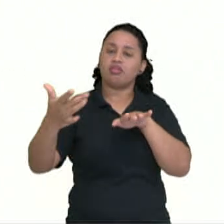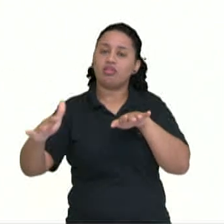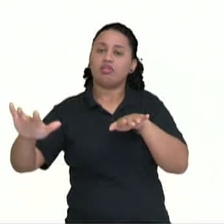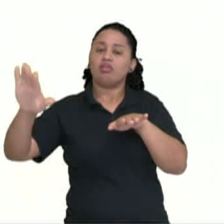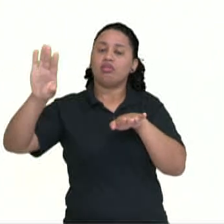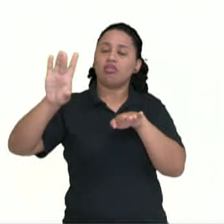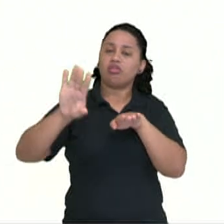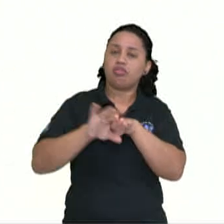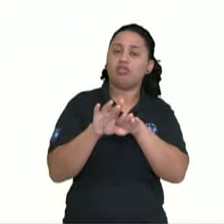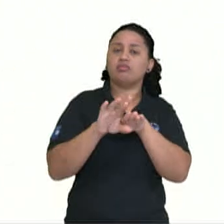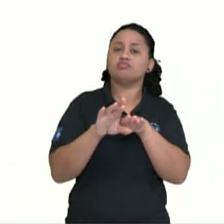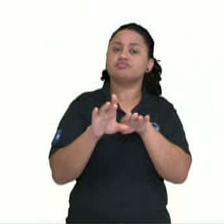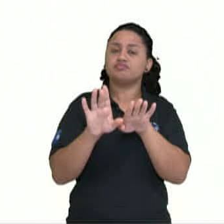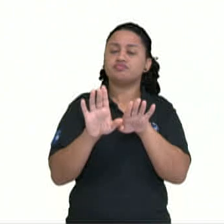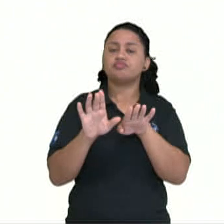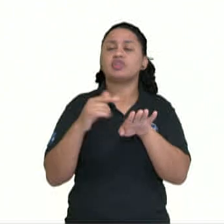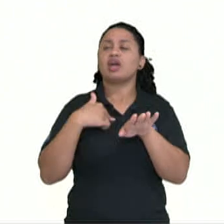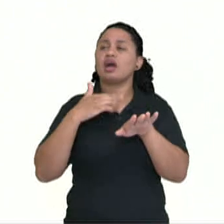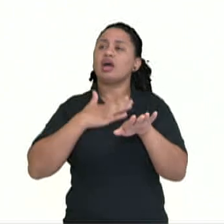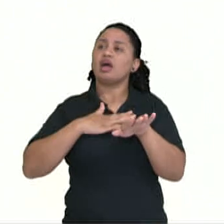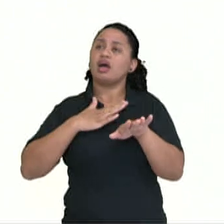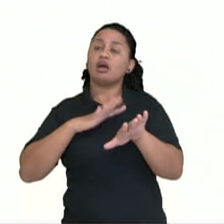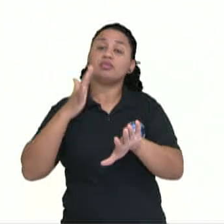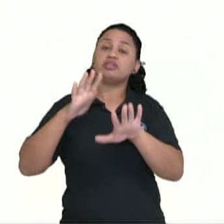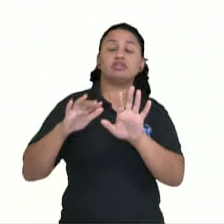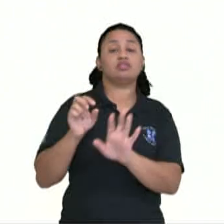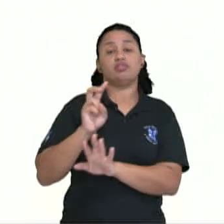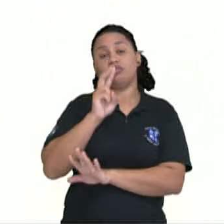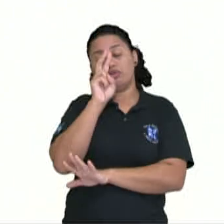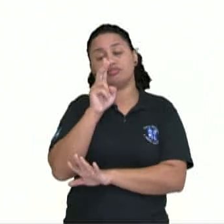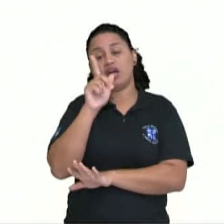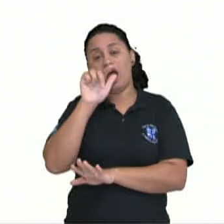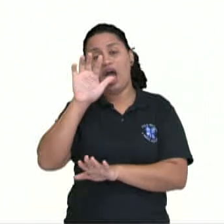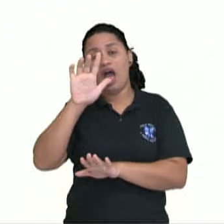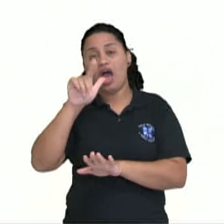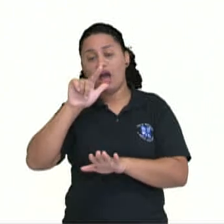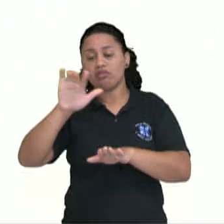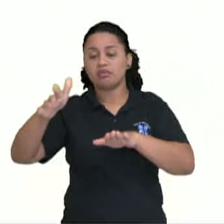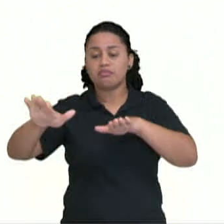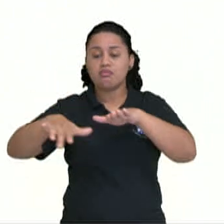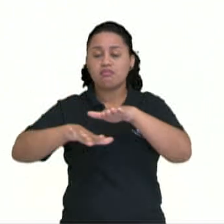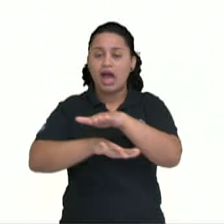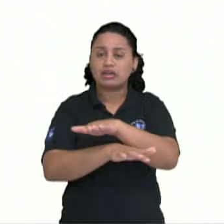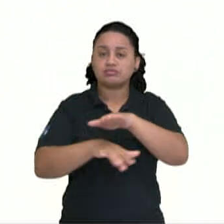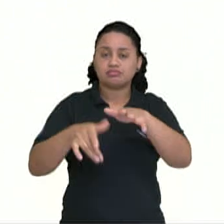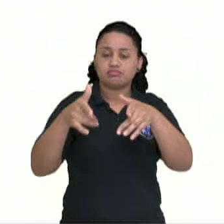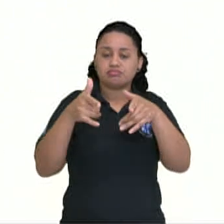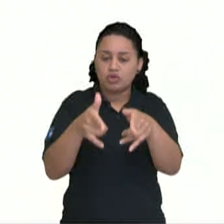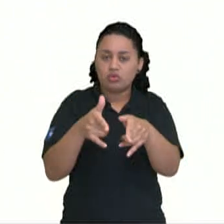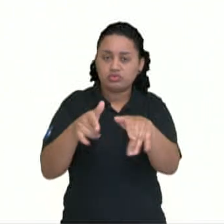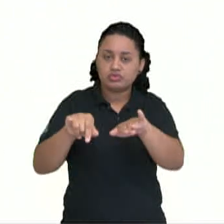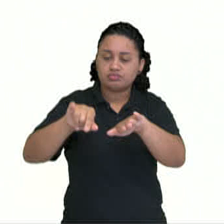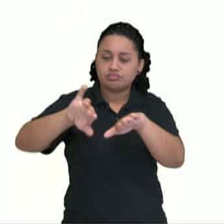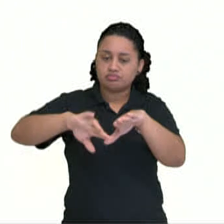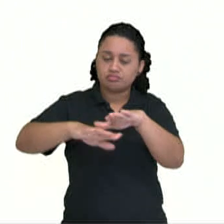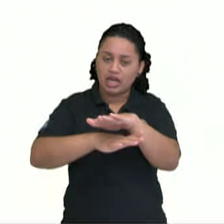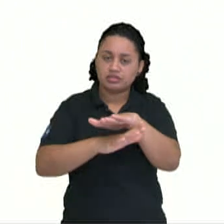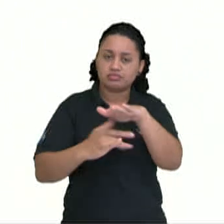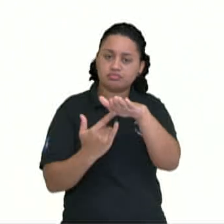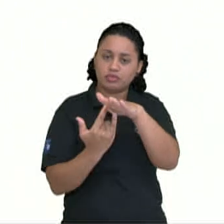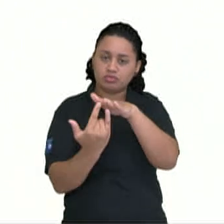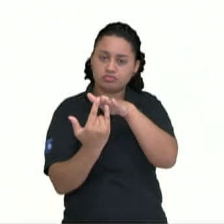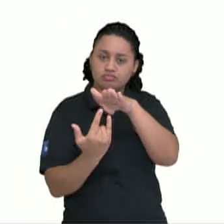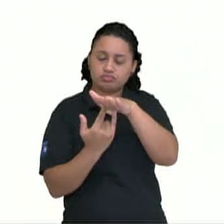se bater mansamente. A água passava por baixo da ponte sob a qual muitas